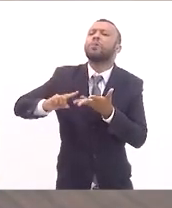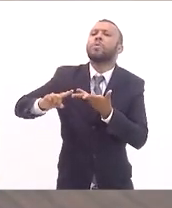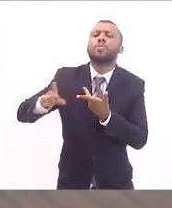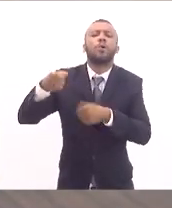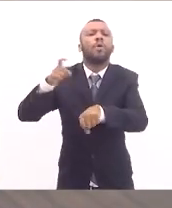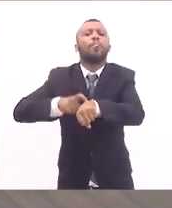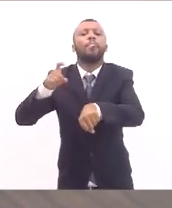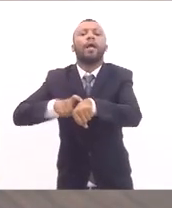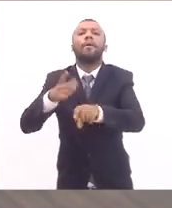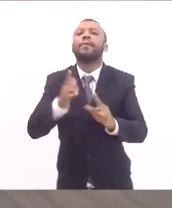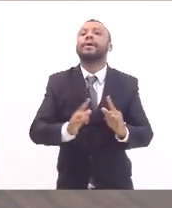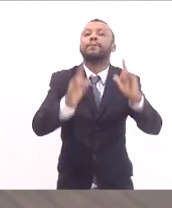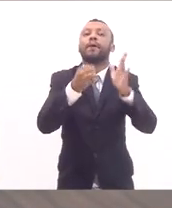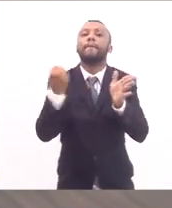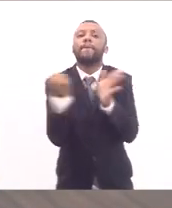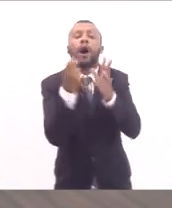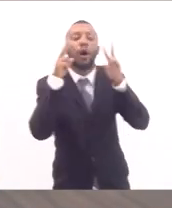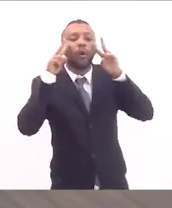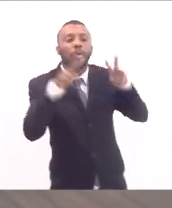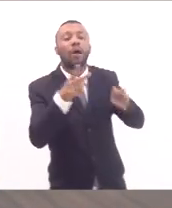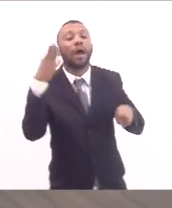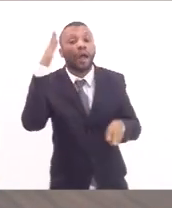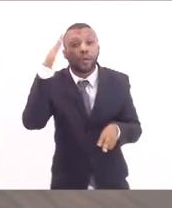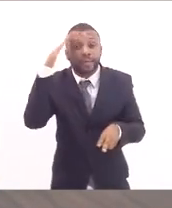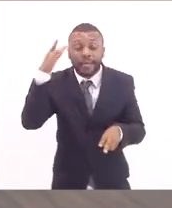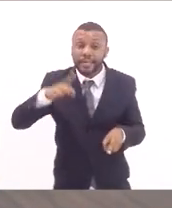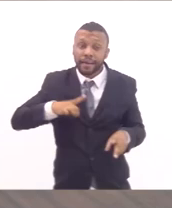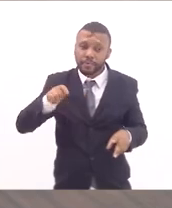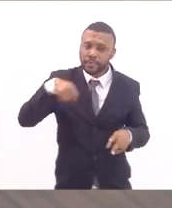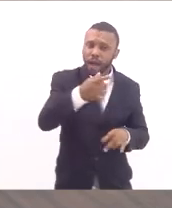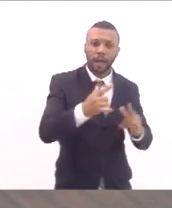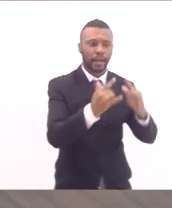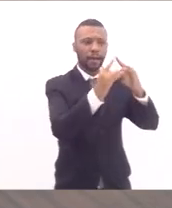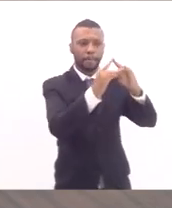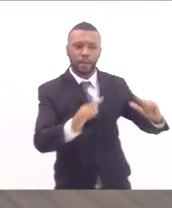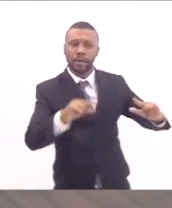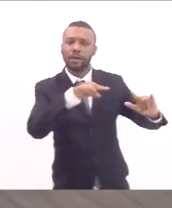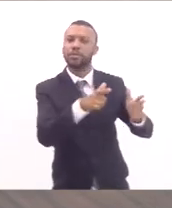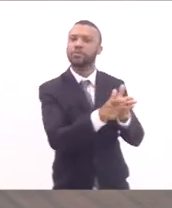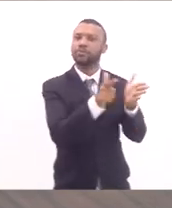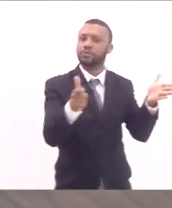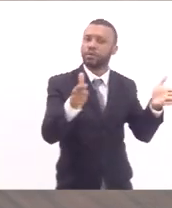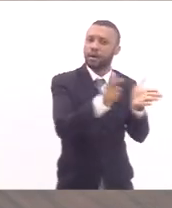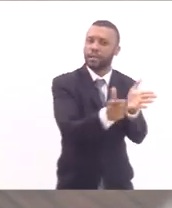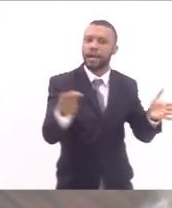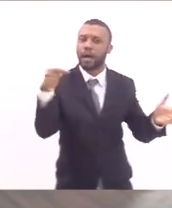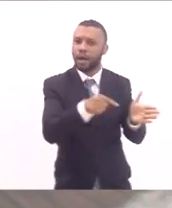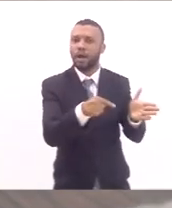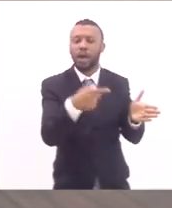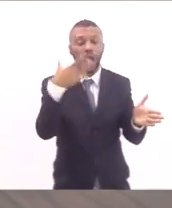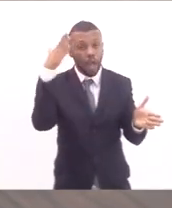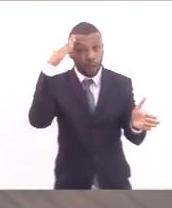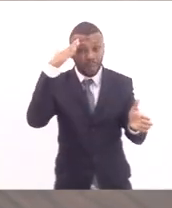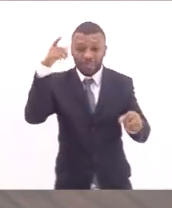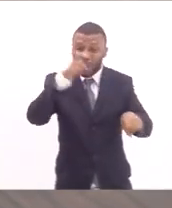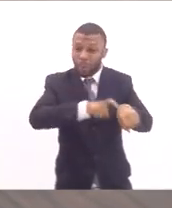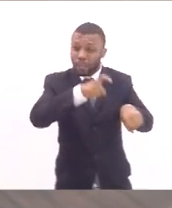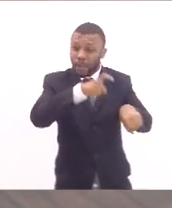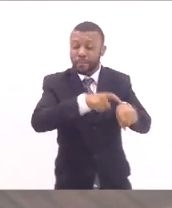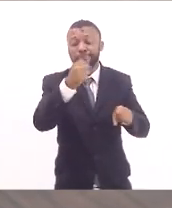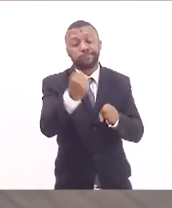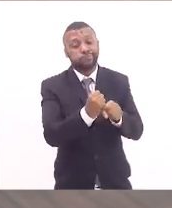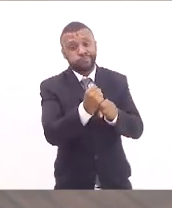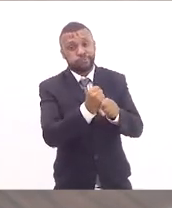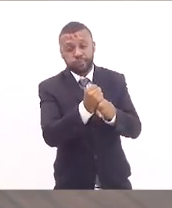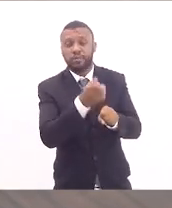prédio está tombado porque tombado eu sei que estava era aquela banca de jornal a boca de jornal pelo tempo que estava ali